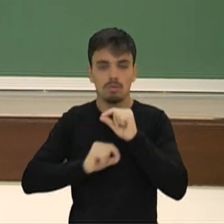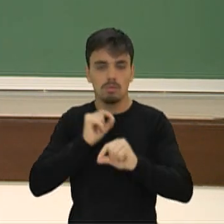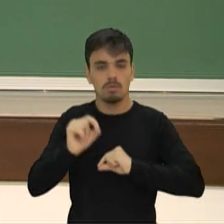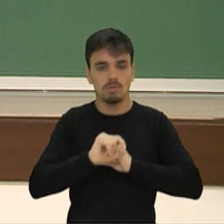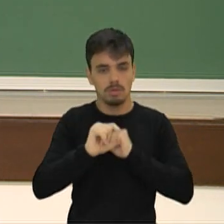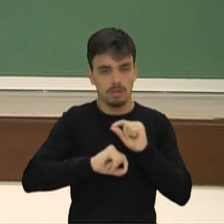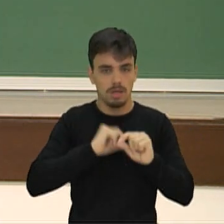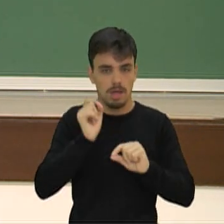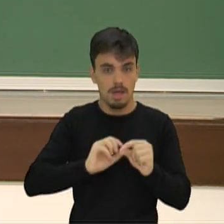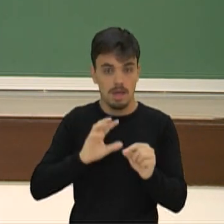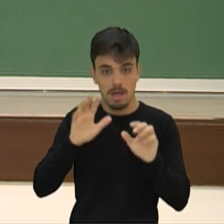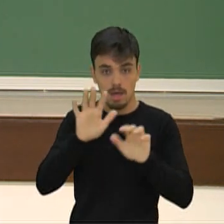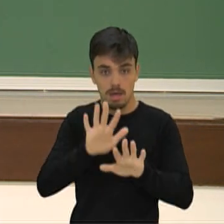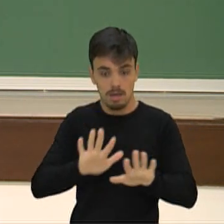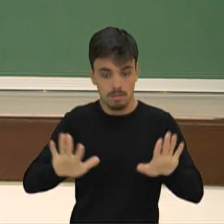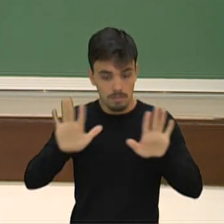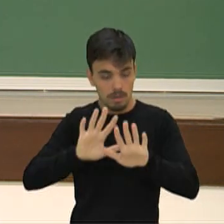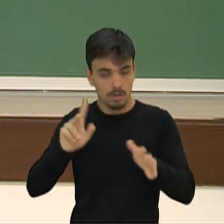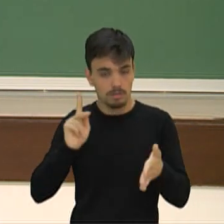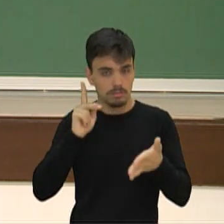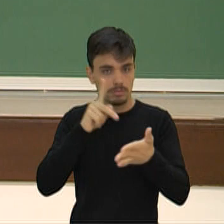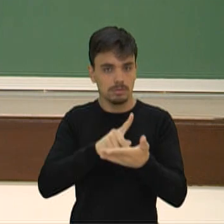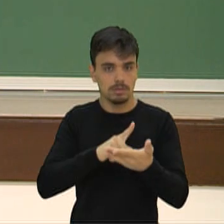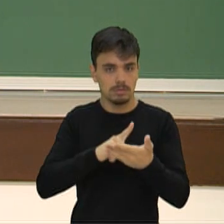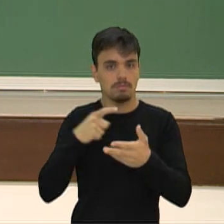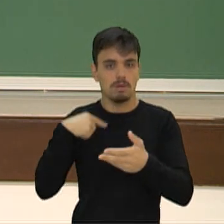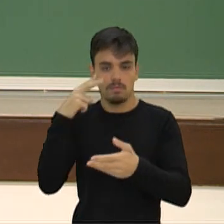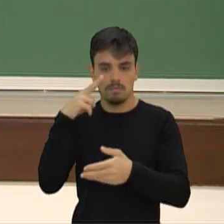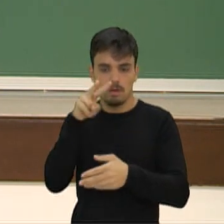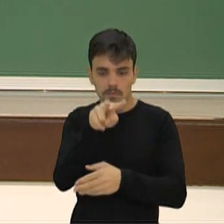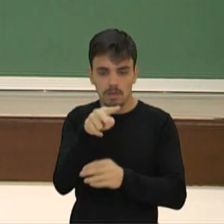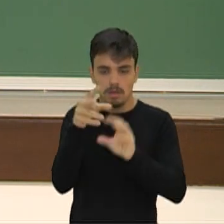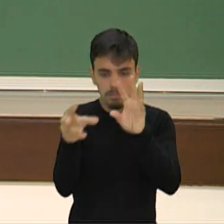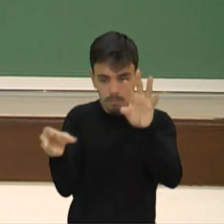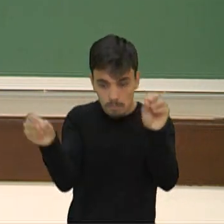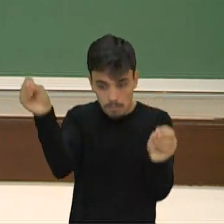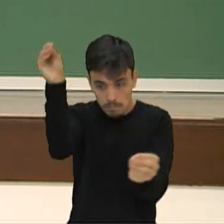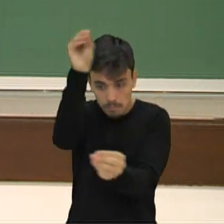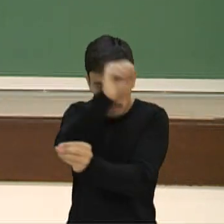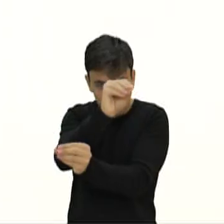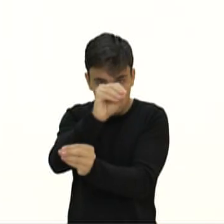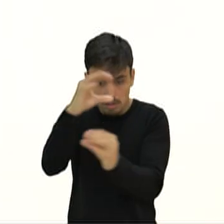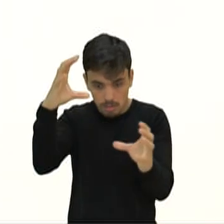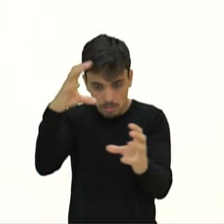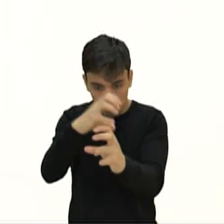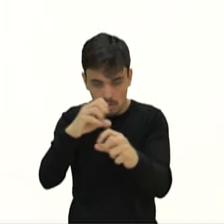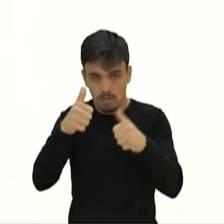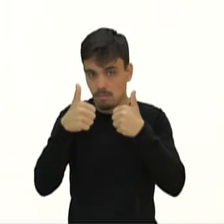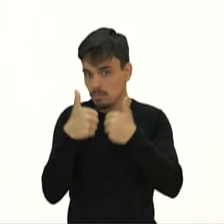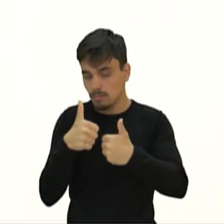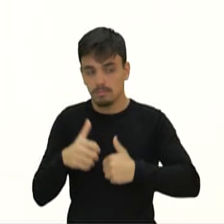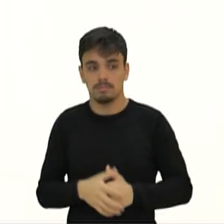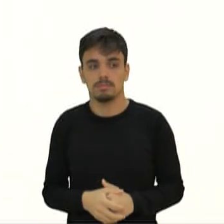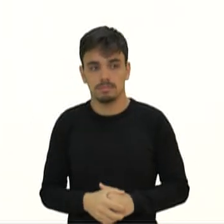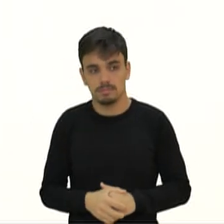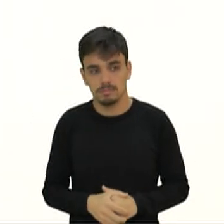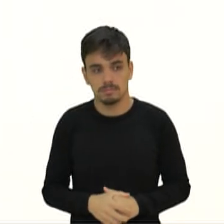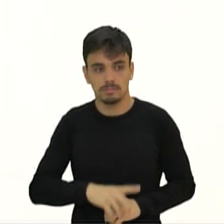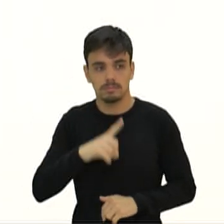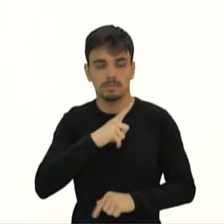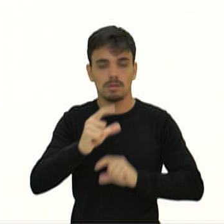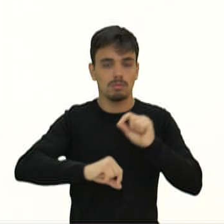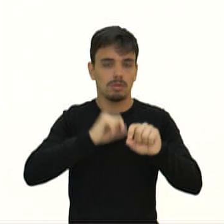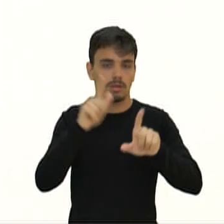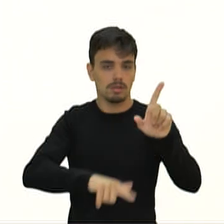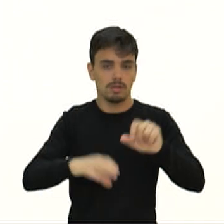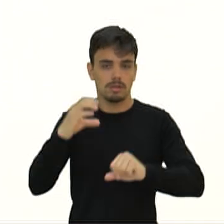como real e aí você vai estar enxergando ela de ponta cabeça ou invertida e a imagem vai ser menor, ok? Me acompanhe na tela. O que teremos aqui